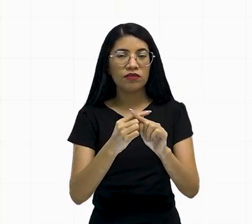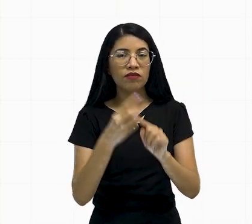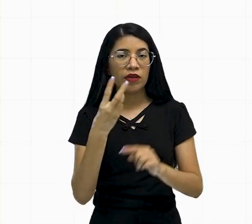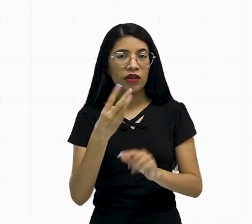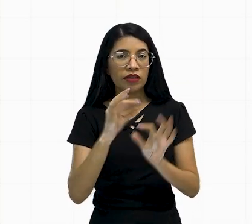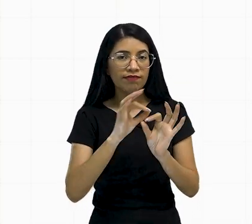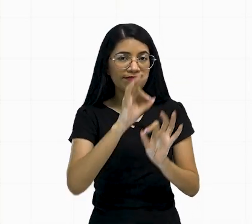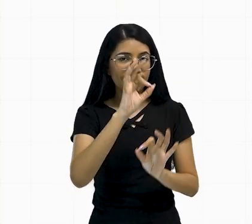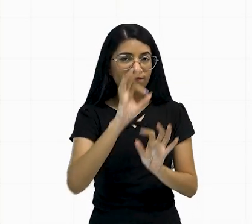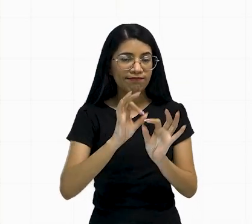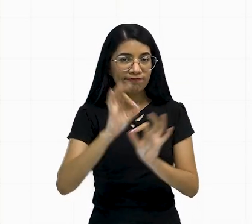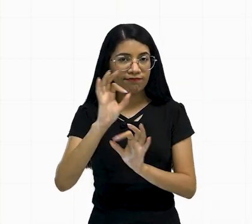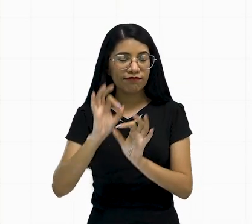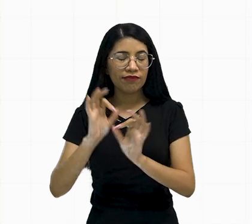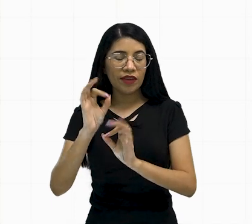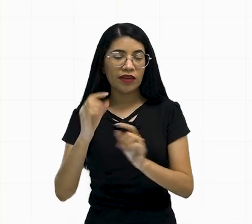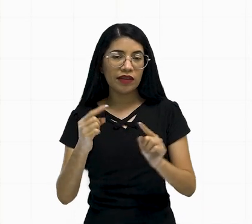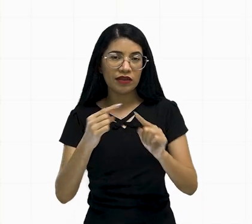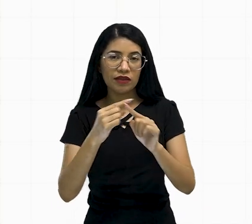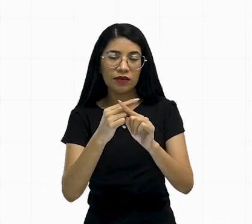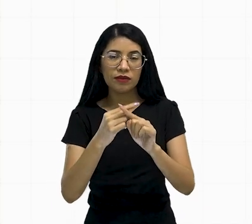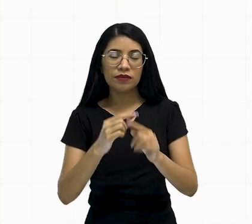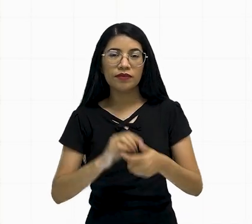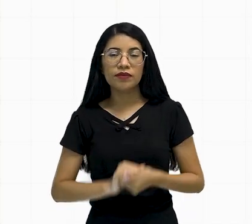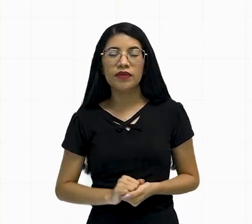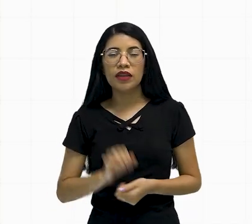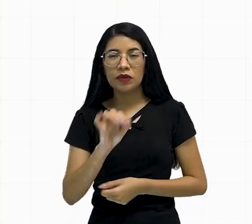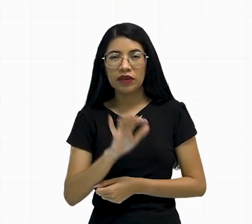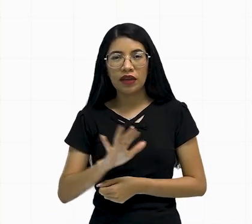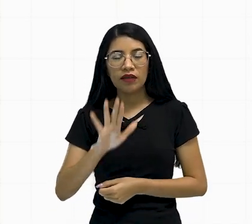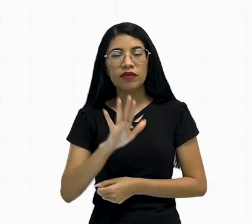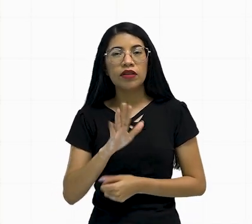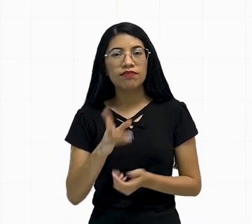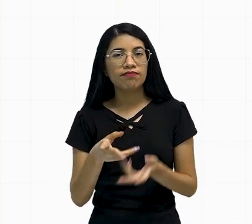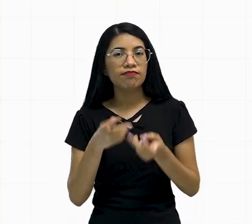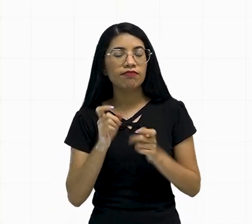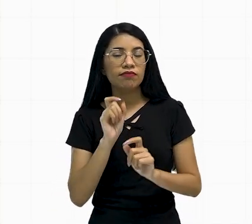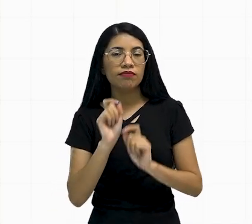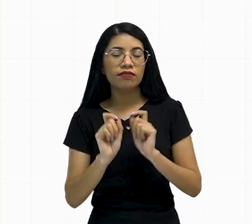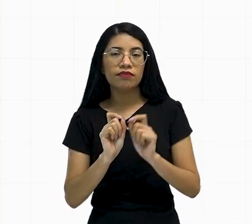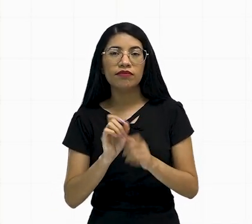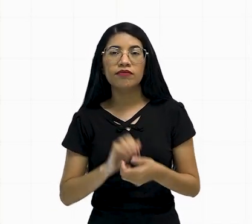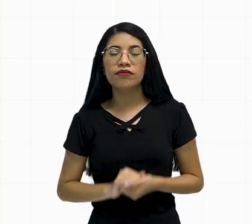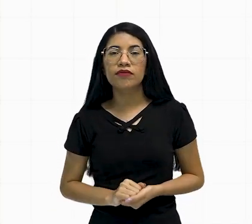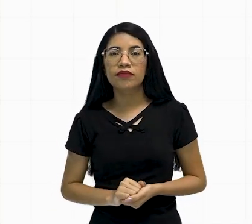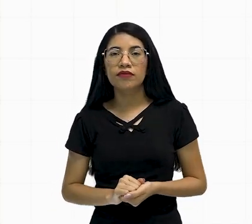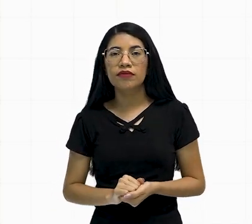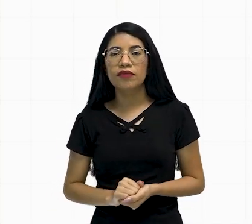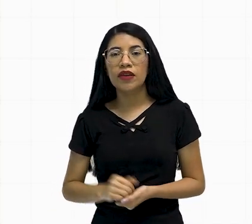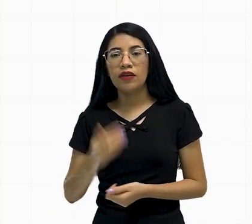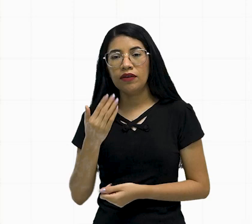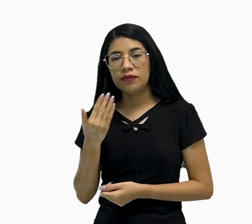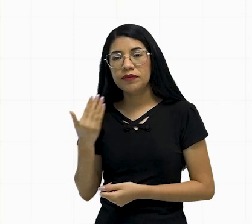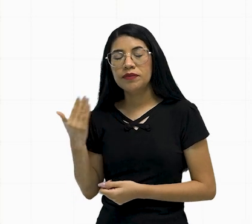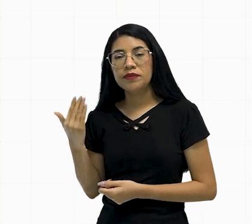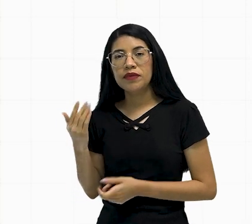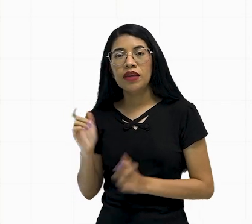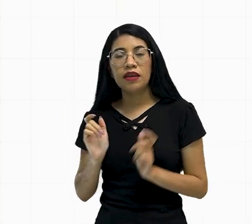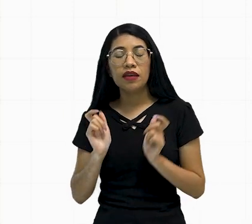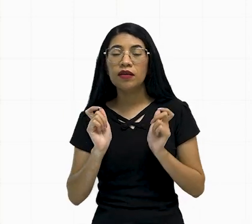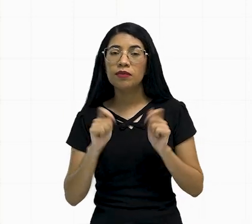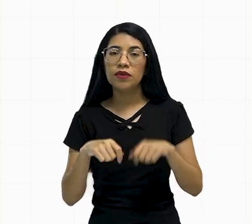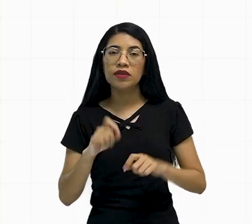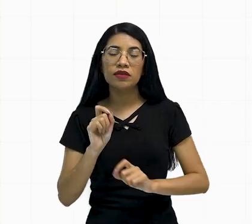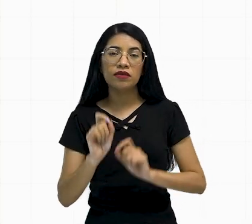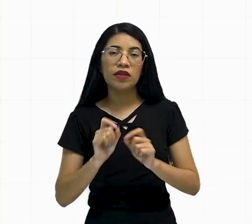tá? Então, olha só, com essa figura você consegue perceber aquilo que eu já afirmei agora há pouco, que a gente